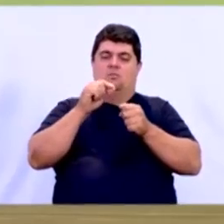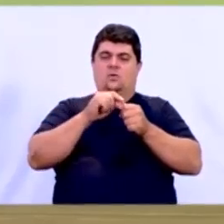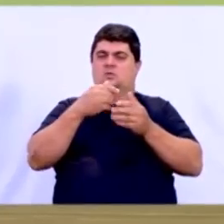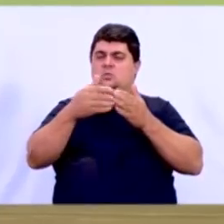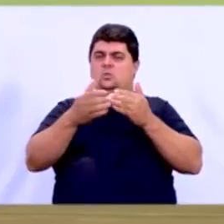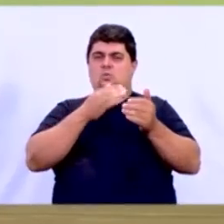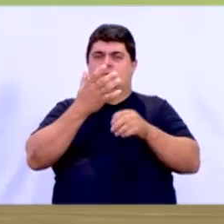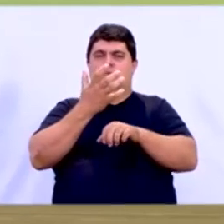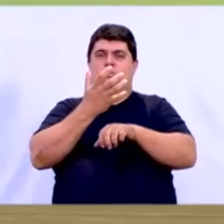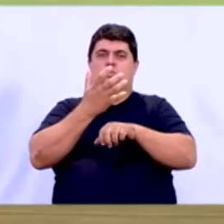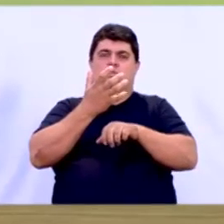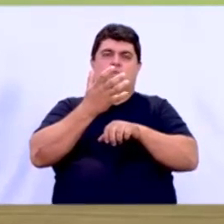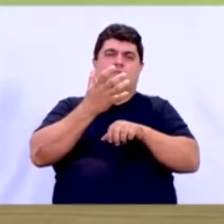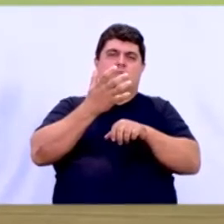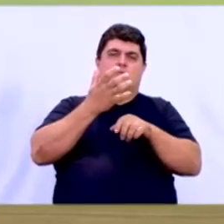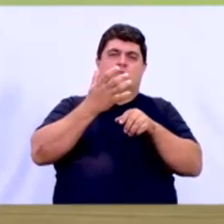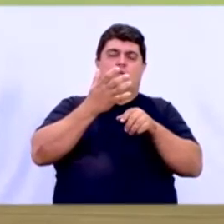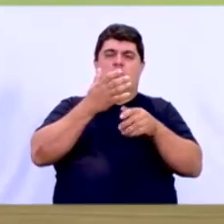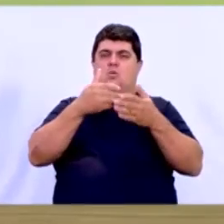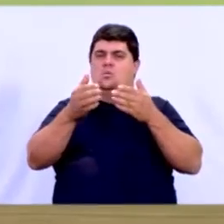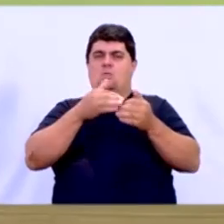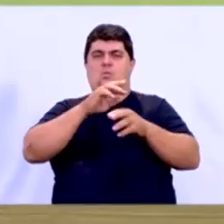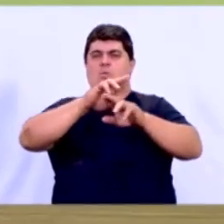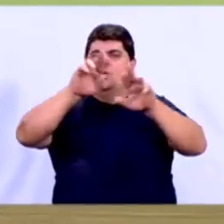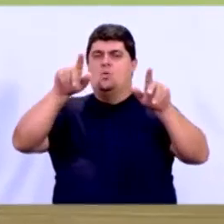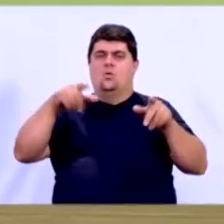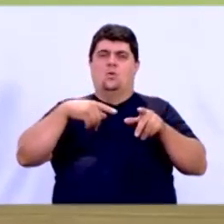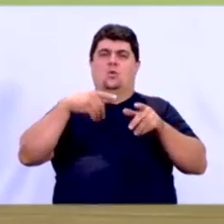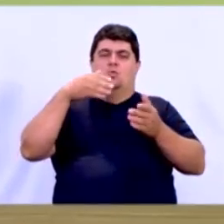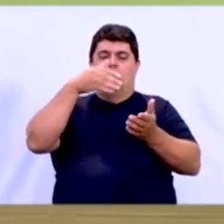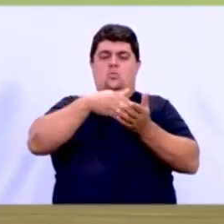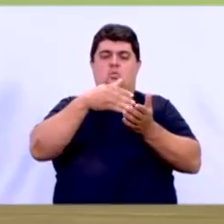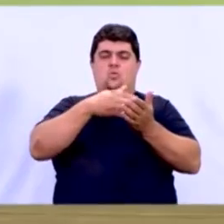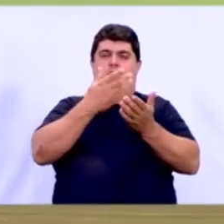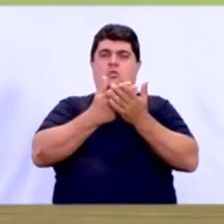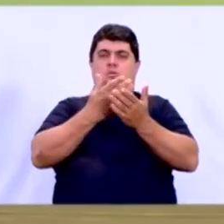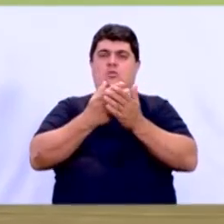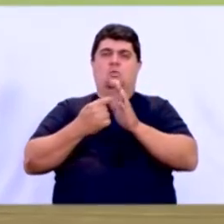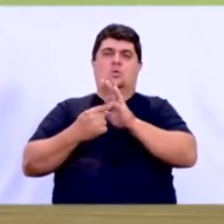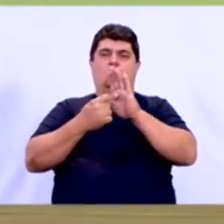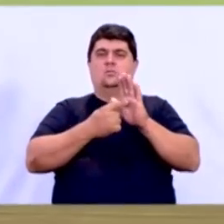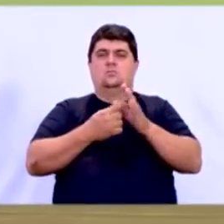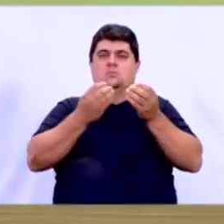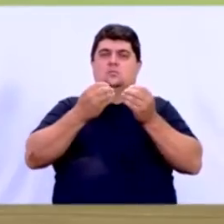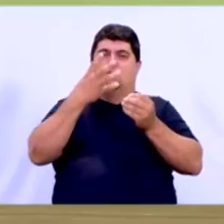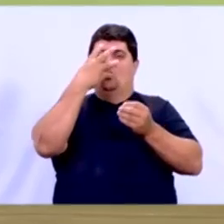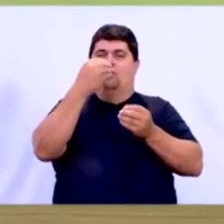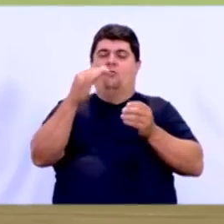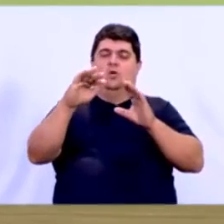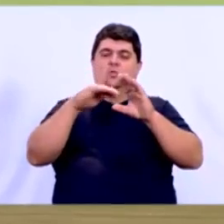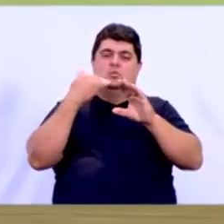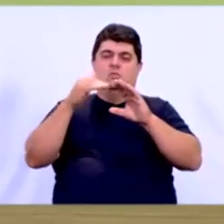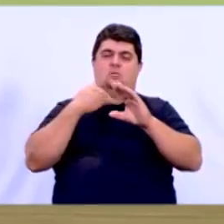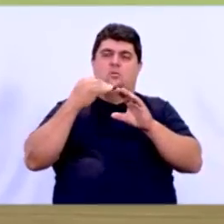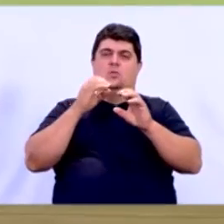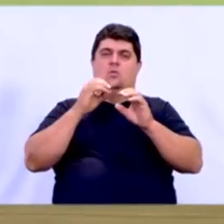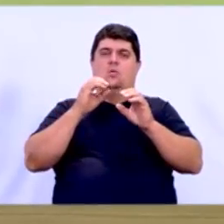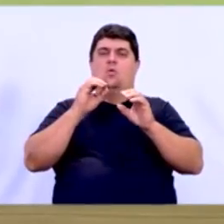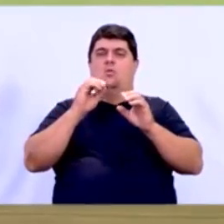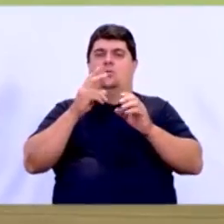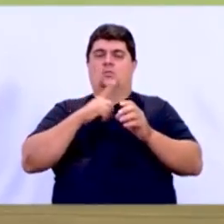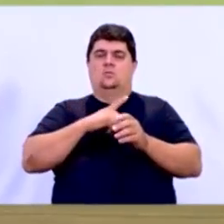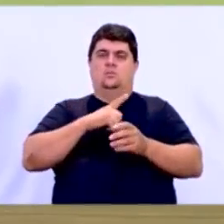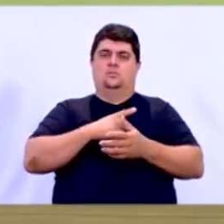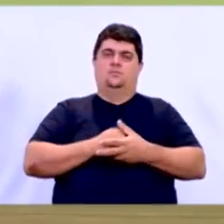para que a gente possa apresentar na última aula. Na próxima aula a gente vai apresentar as formas que vocês podem enviar as fotos ou qualquer material referente a